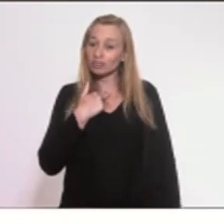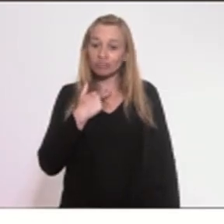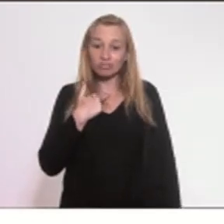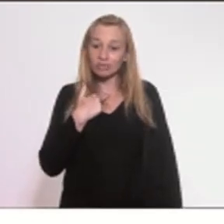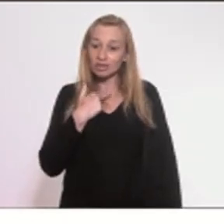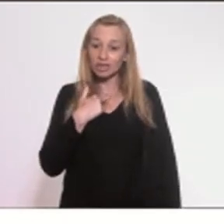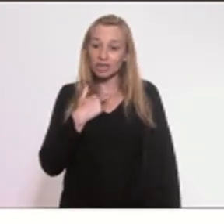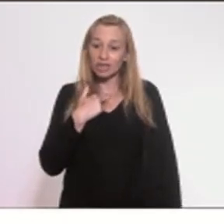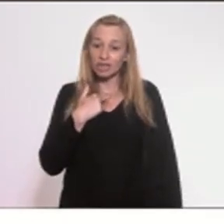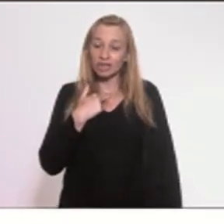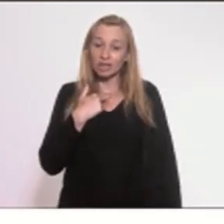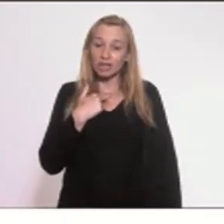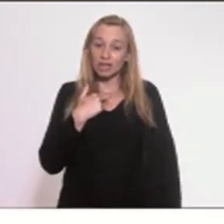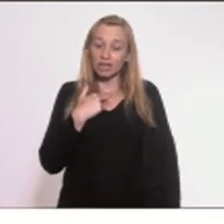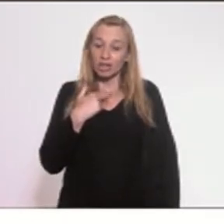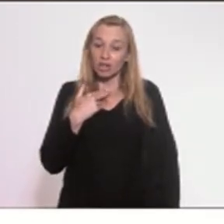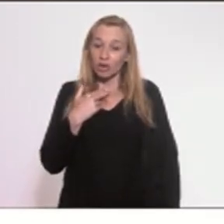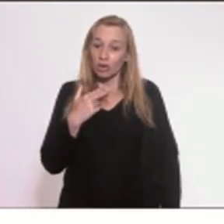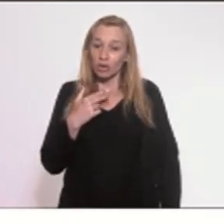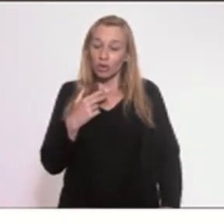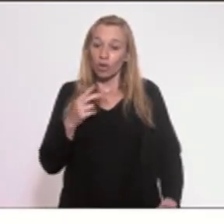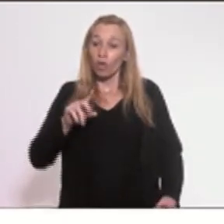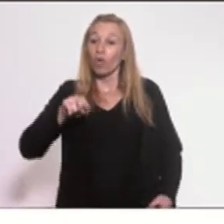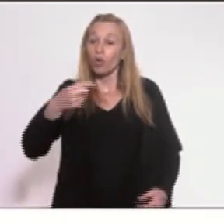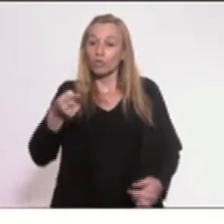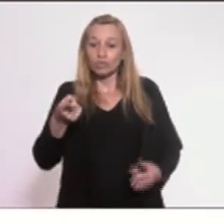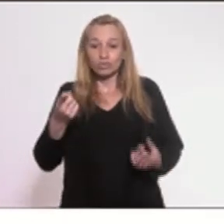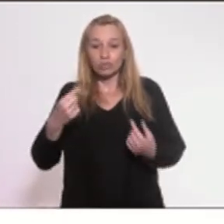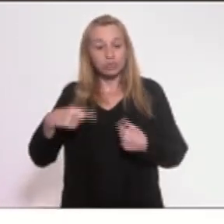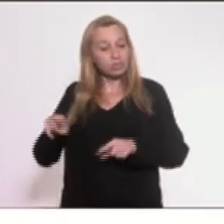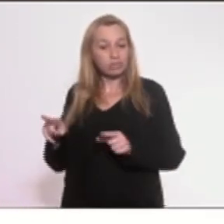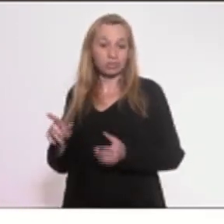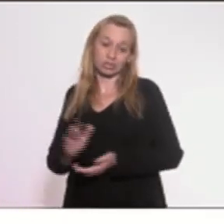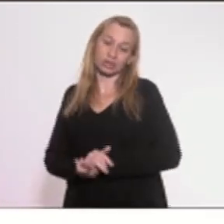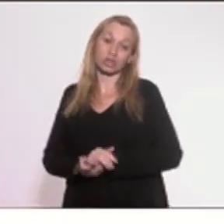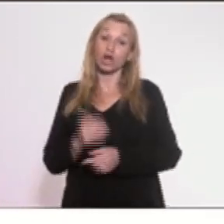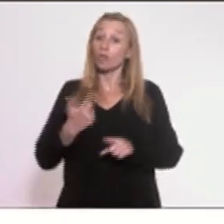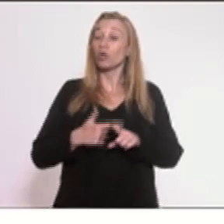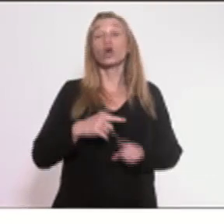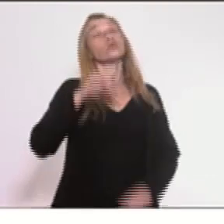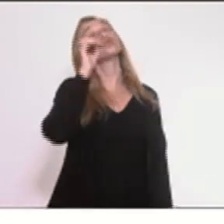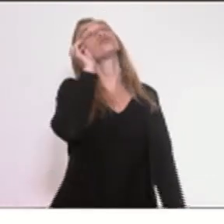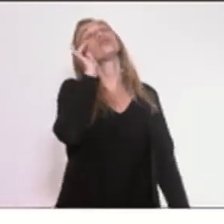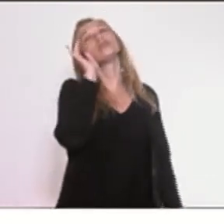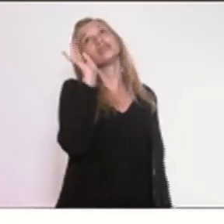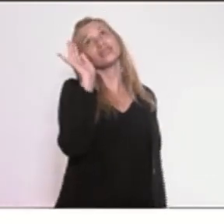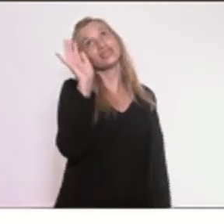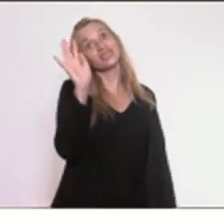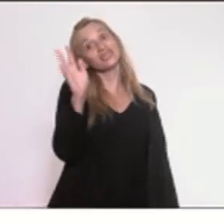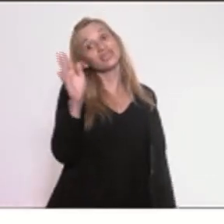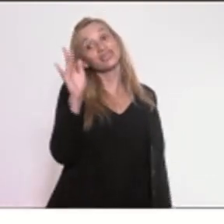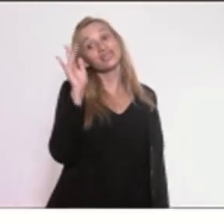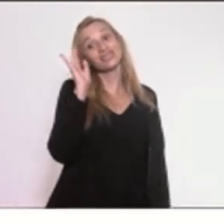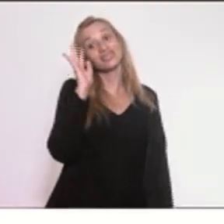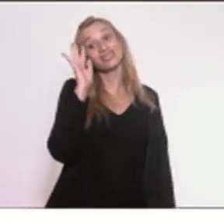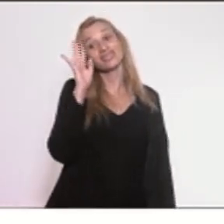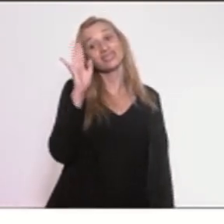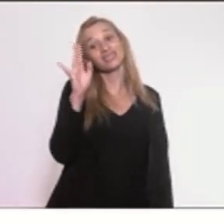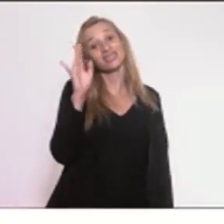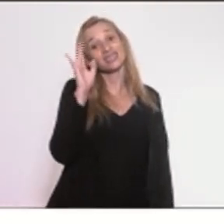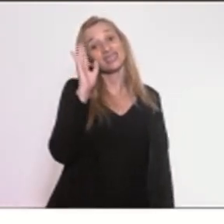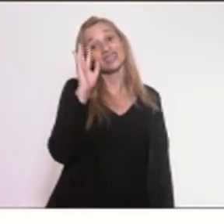opositores no campo político dele, porque o sonho dele é sempre se